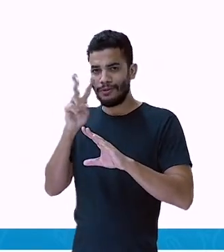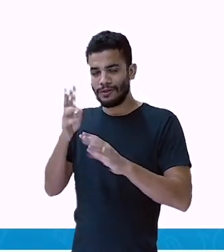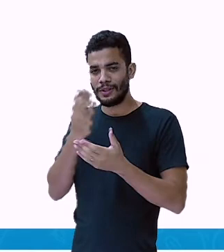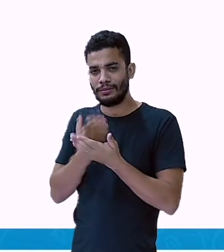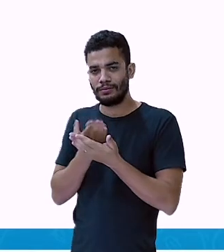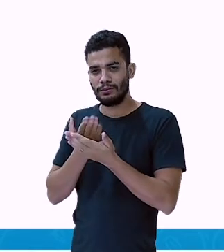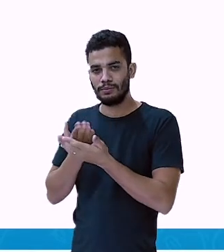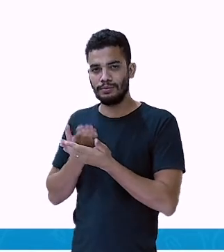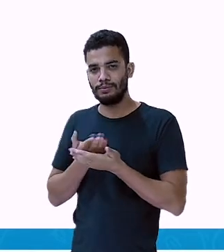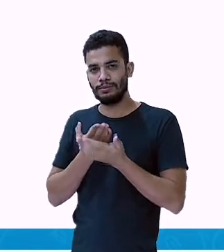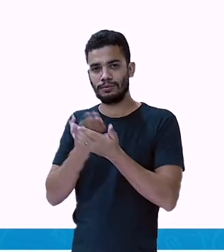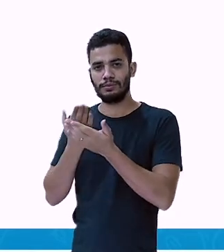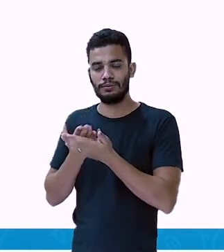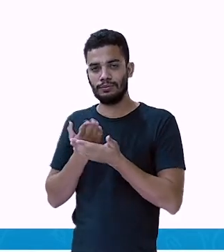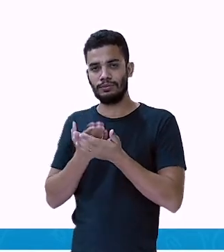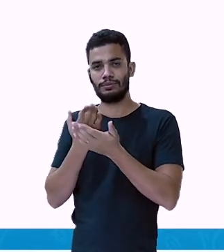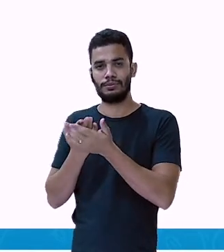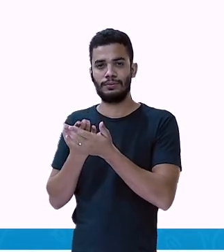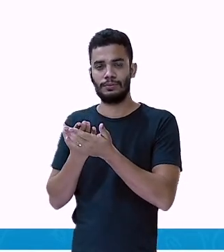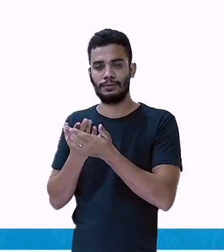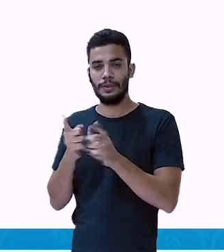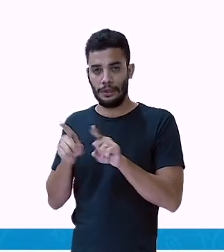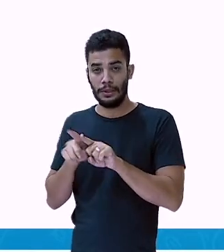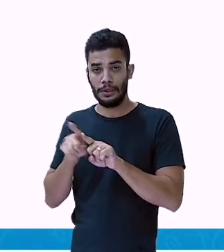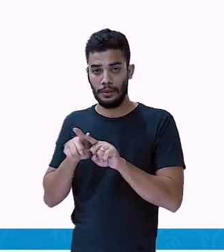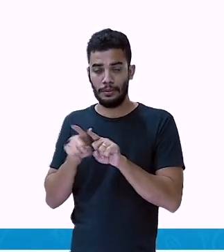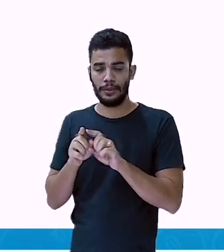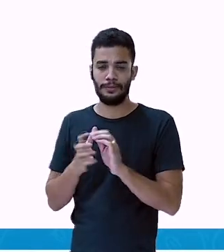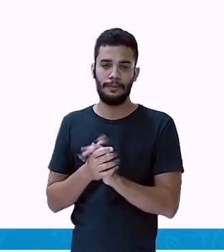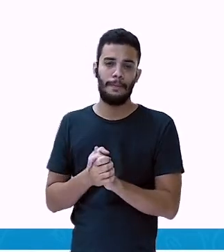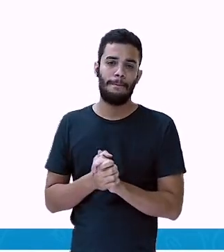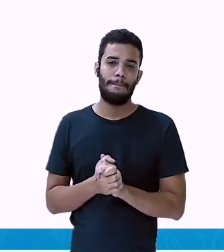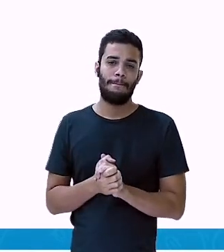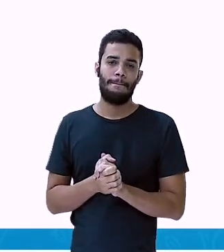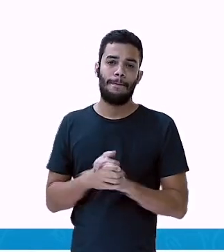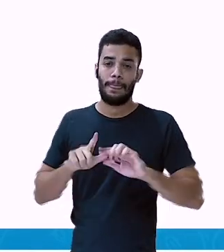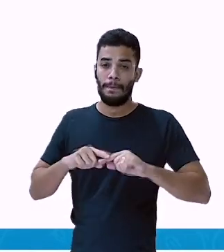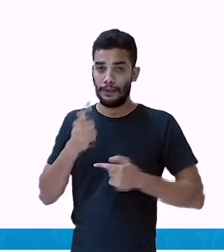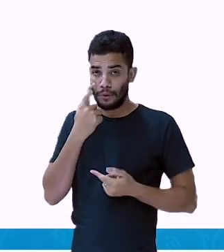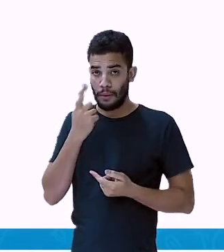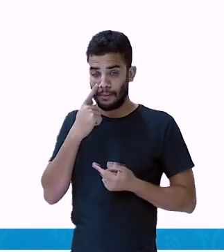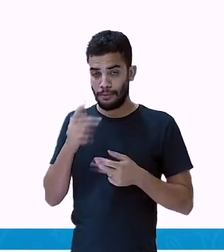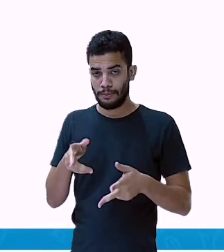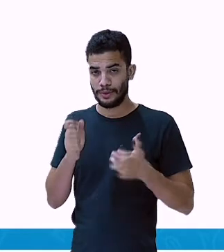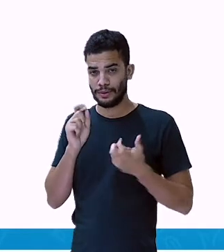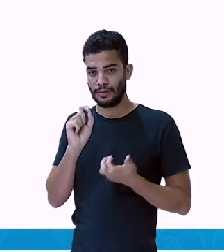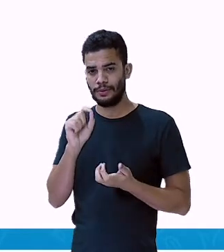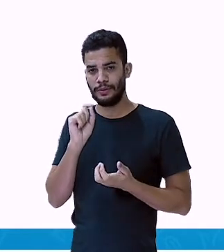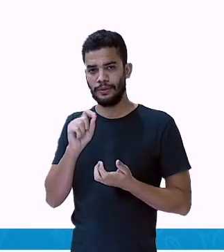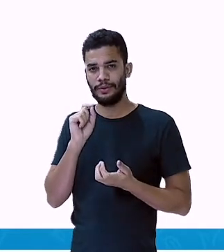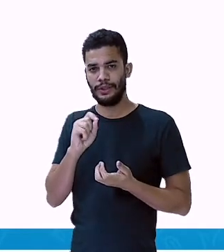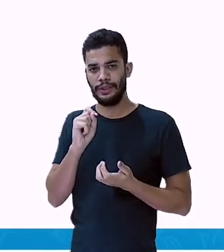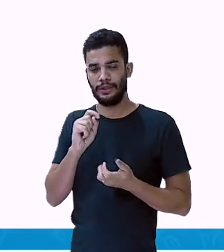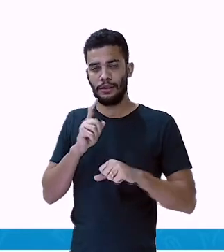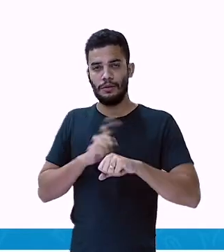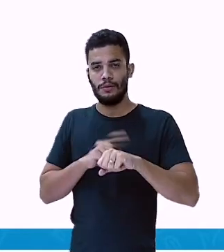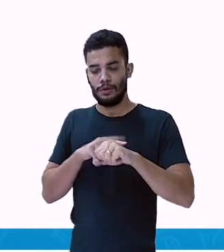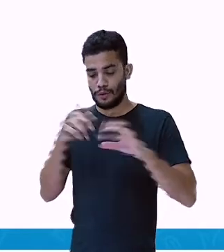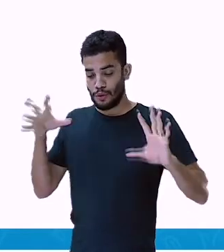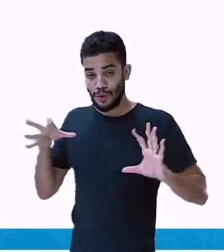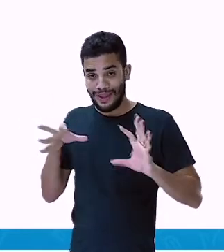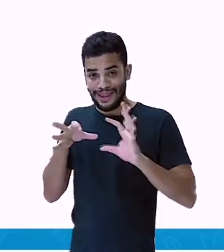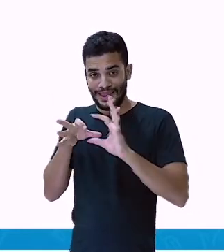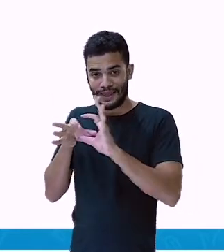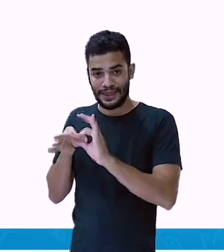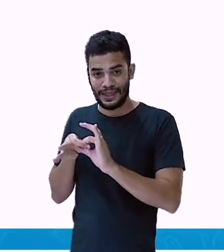classificação lá dos elementos químicos, das substâncias, né? Então, ligas metálicas, reunião de 2 ou